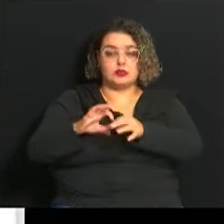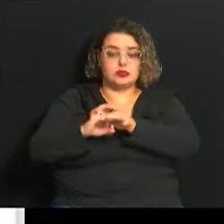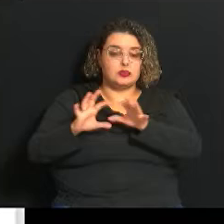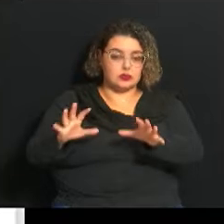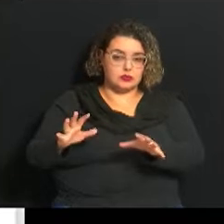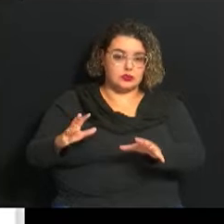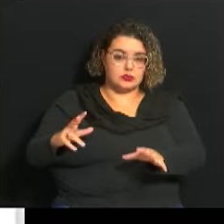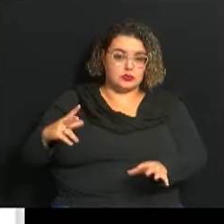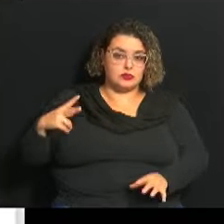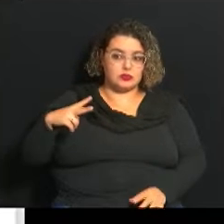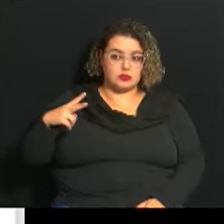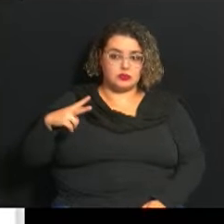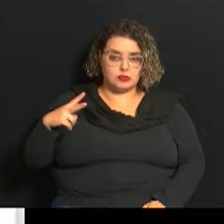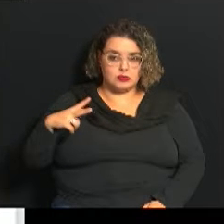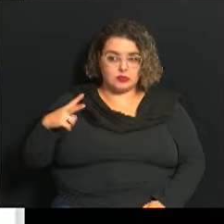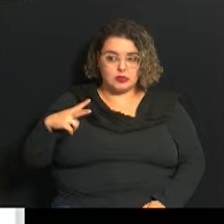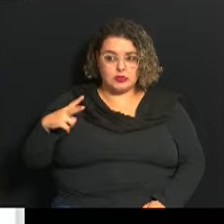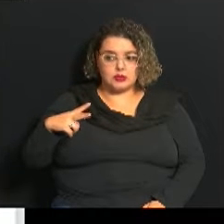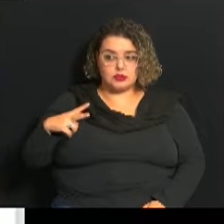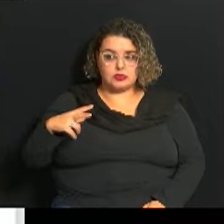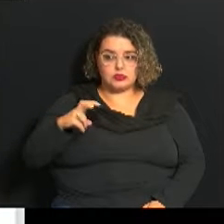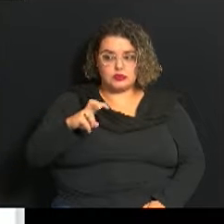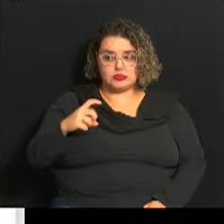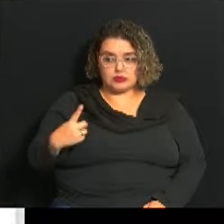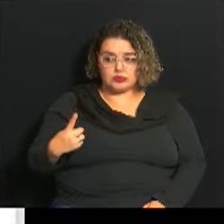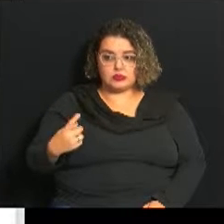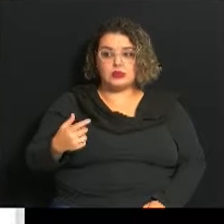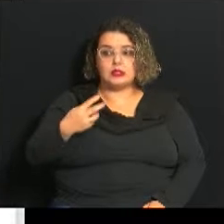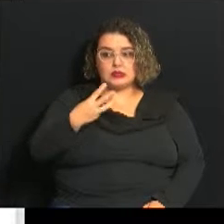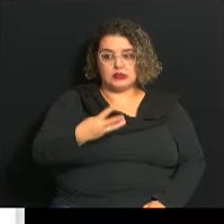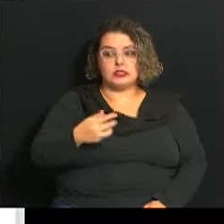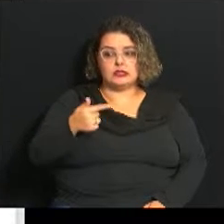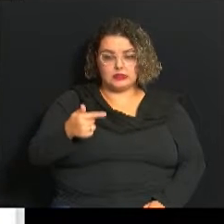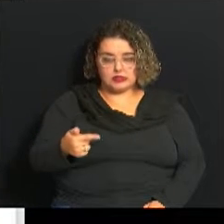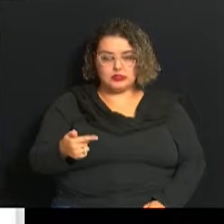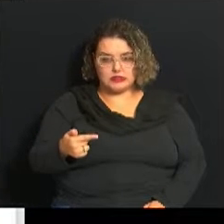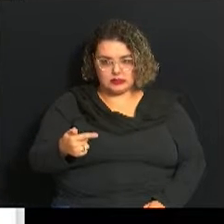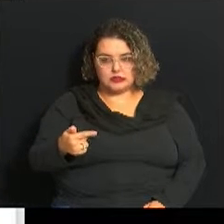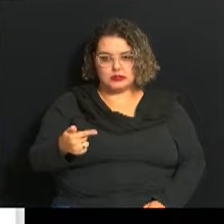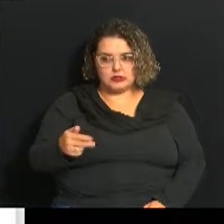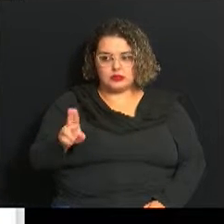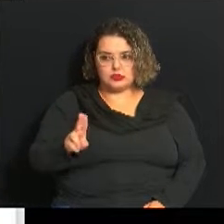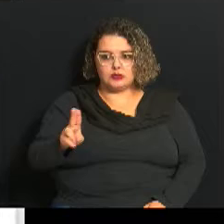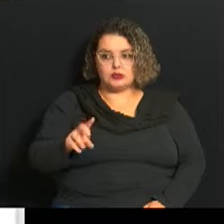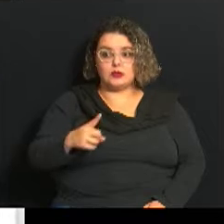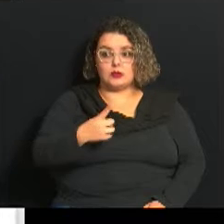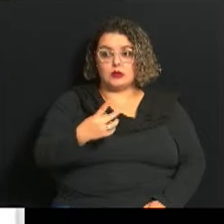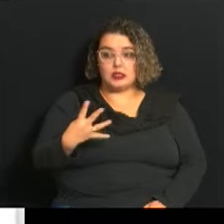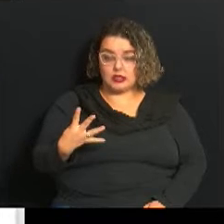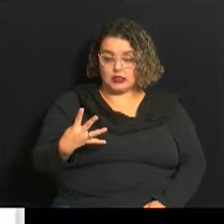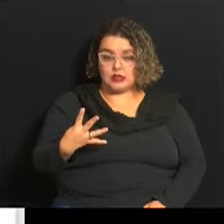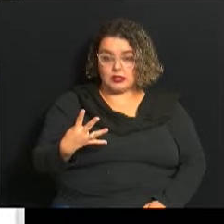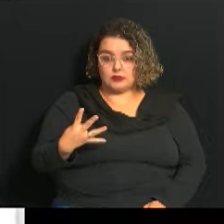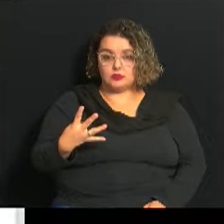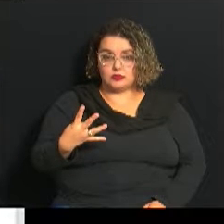que na verdade são 51, 37 ocupados e 14 estavam